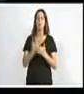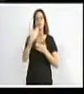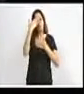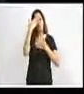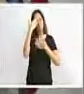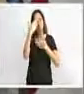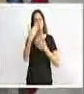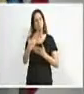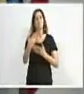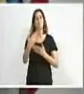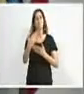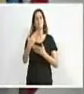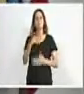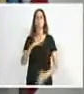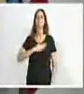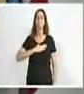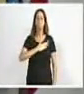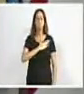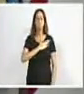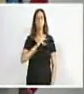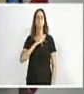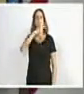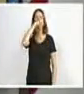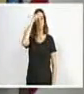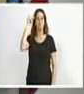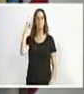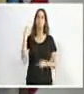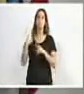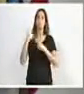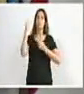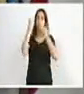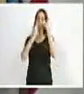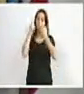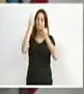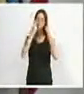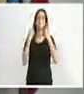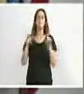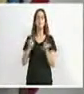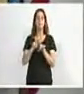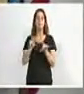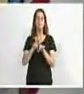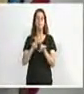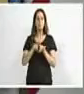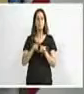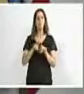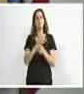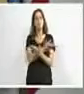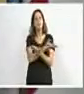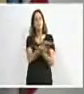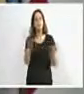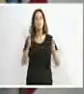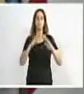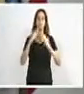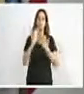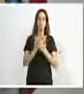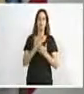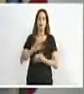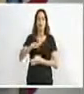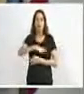Obrigado, prefeito, por estar preocupado também com essas entidades, essas